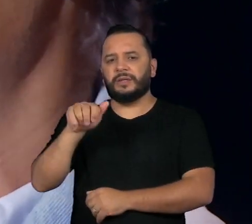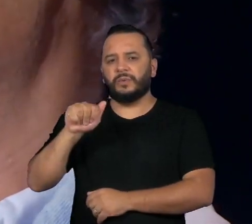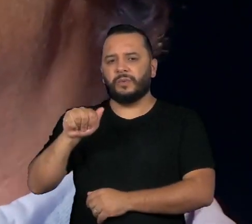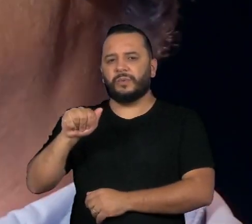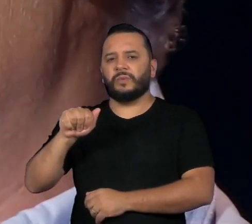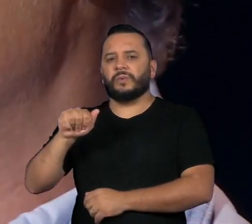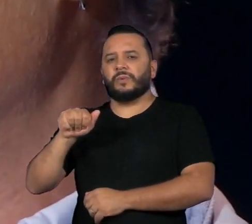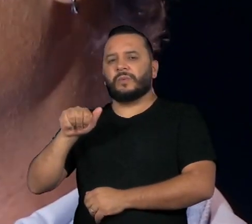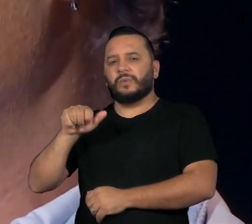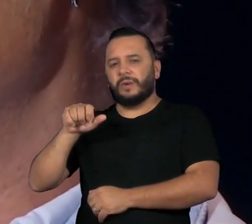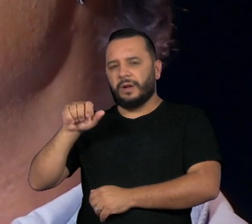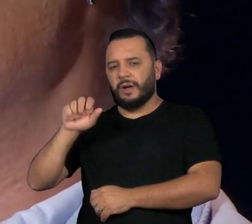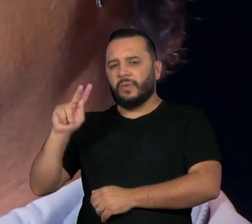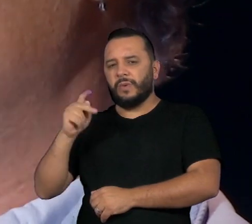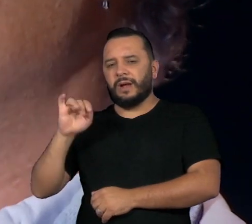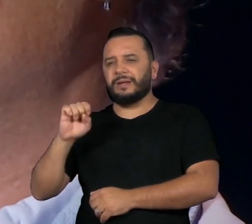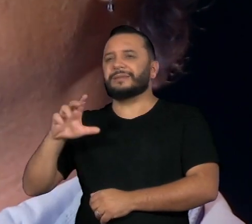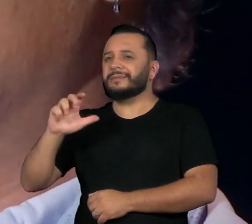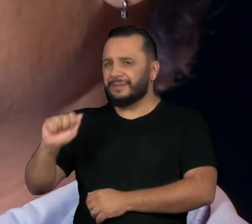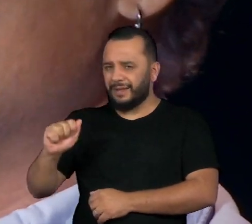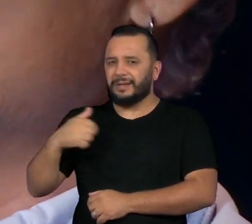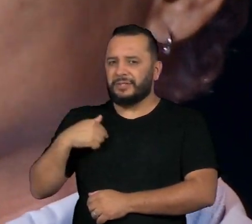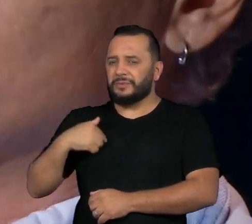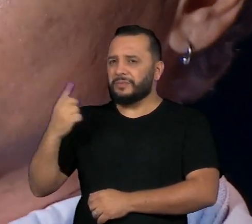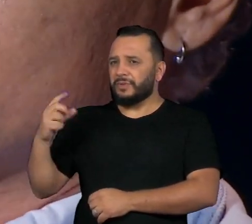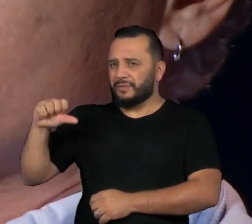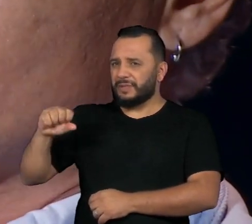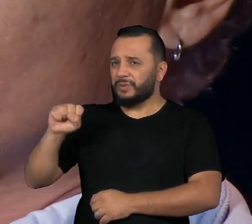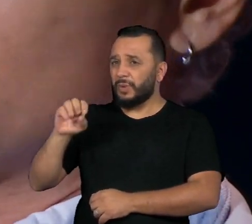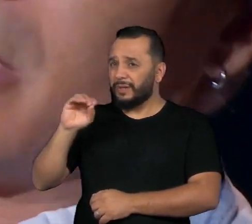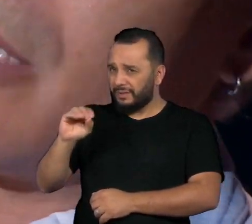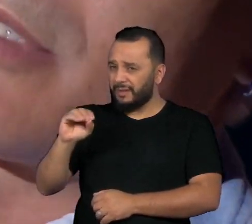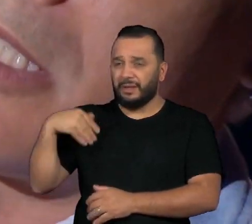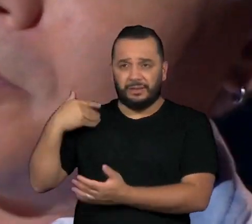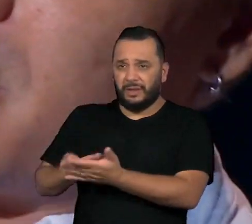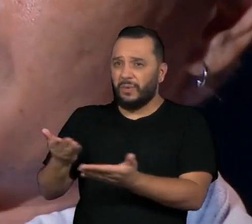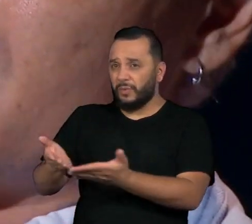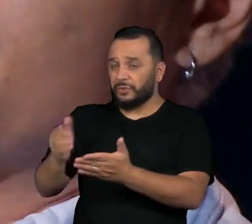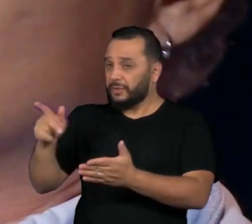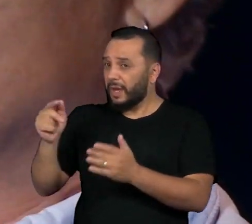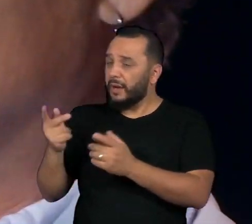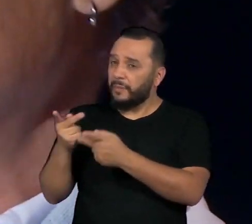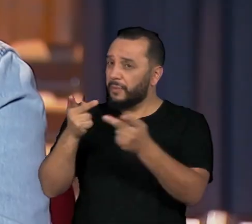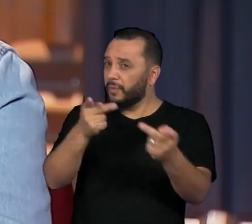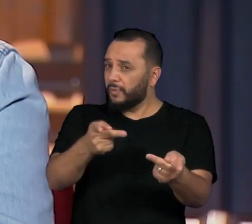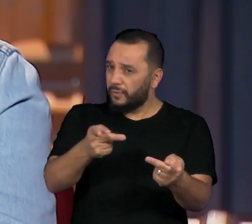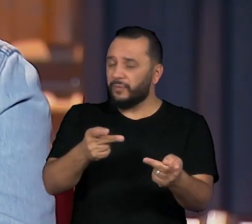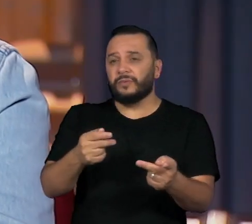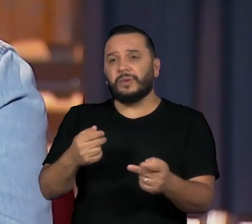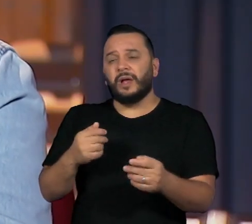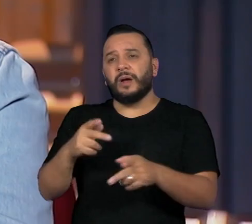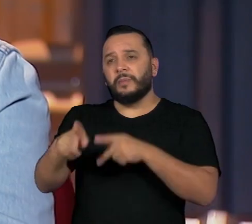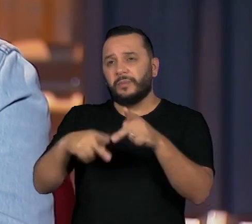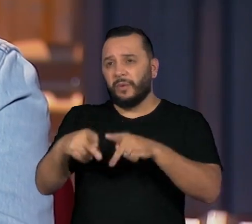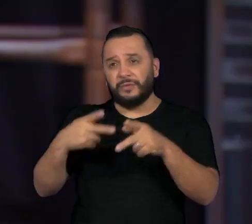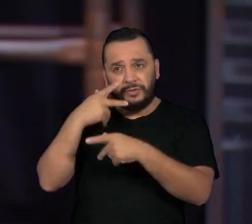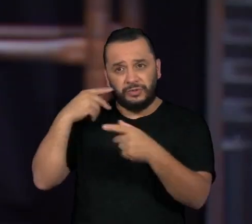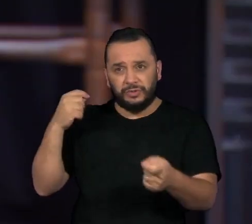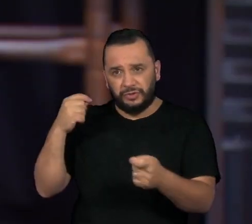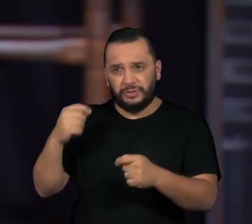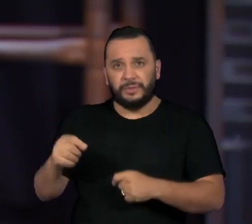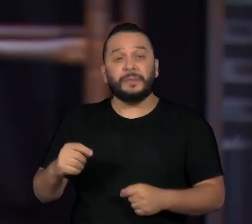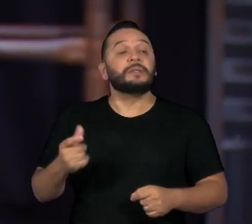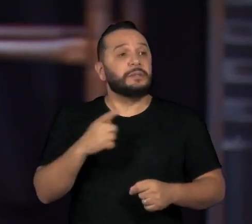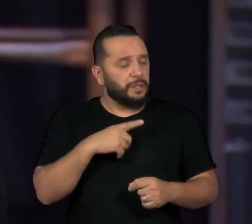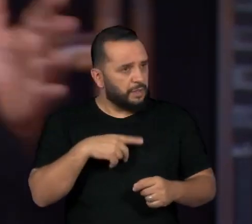medicina que vem dos indígenas, ela pode procurar os próprios indígenas, que não é tão simples, né? Mas eu já falei aqui de diferentes... Mas eles têm aparecido